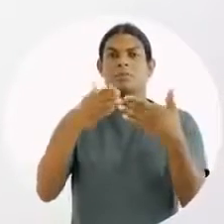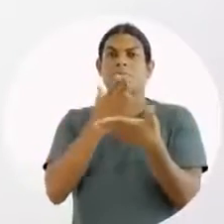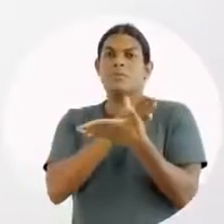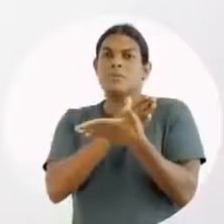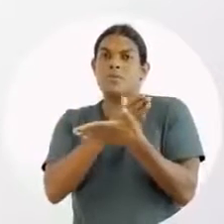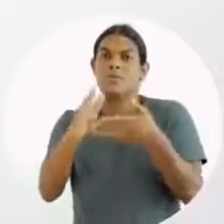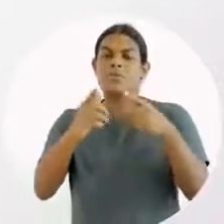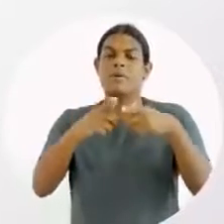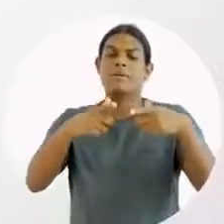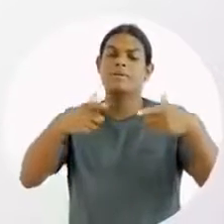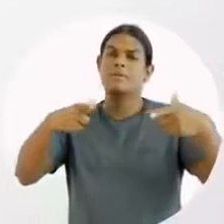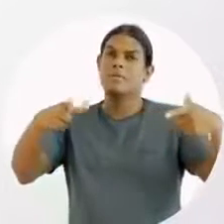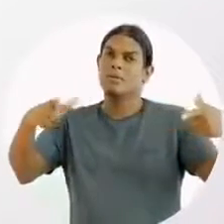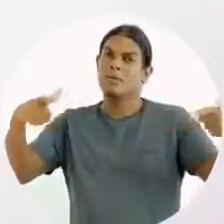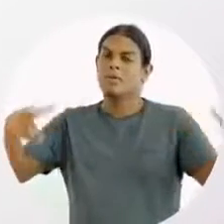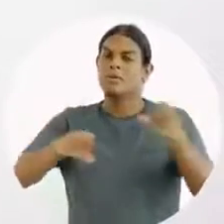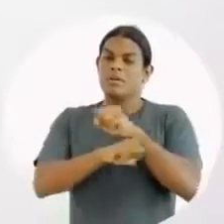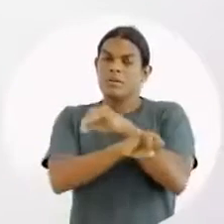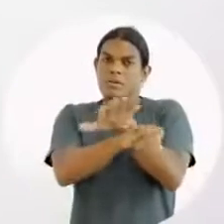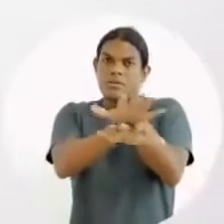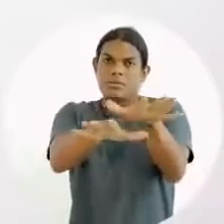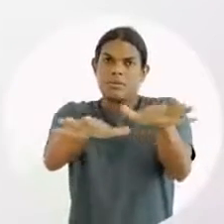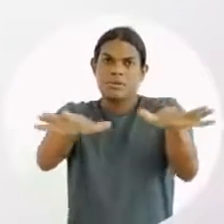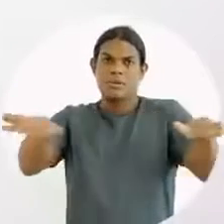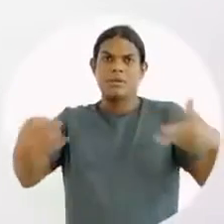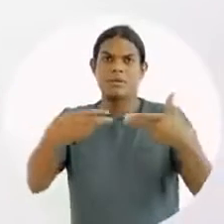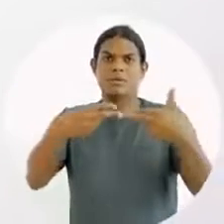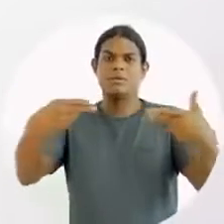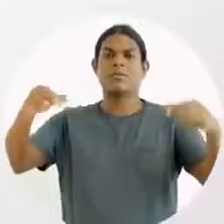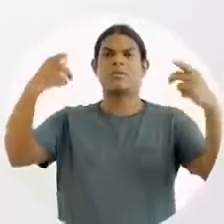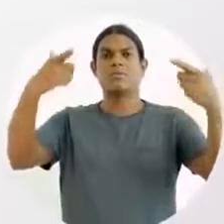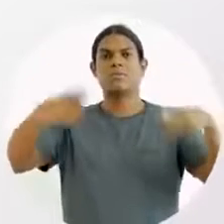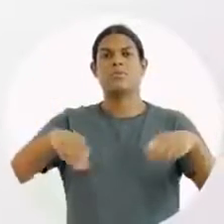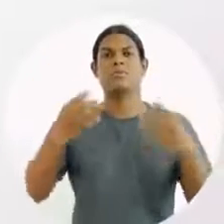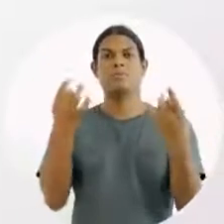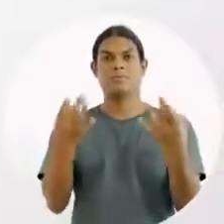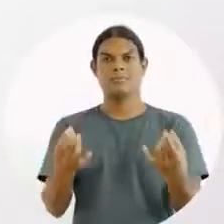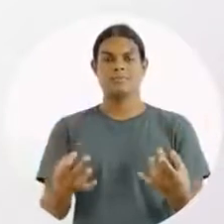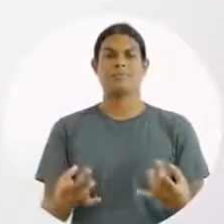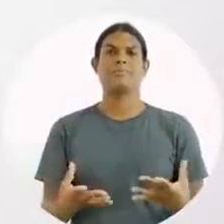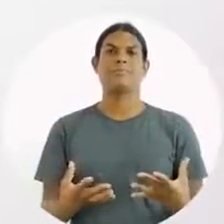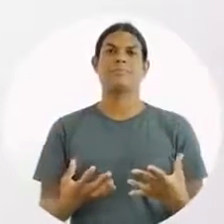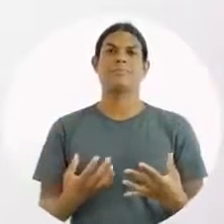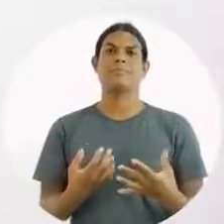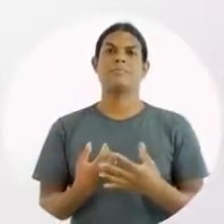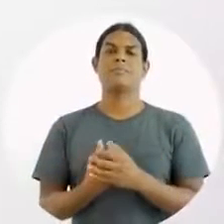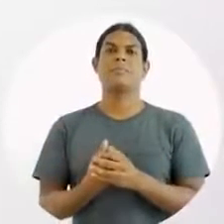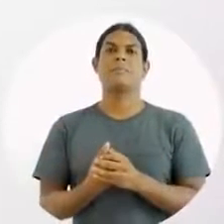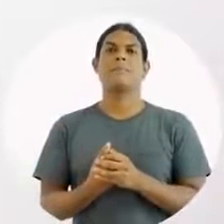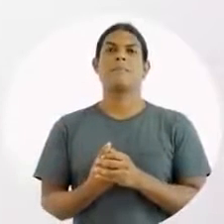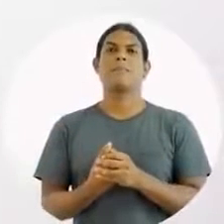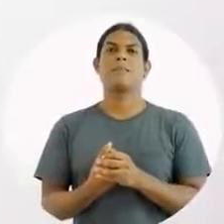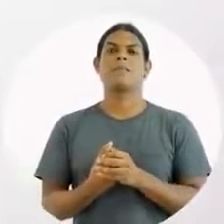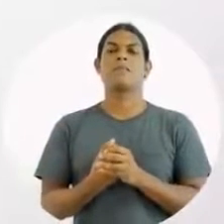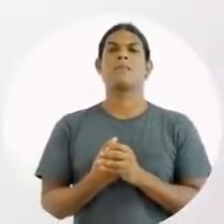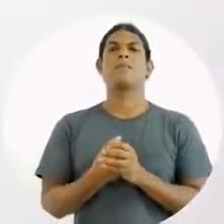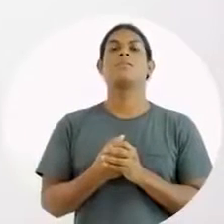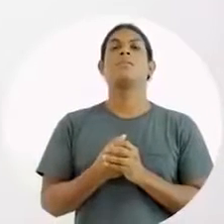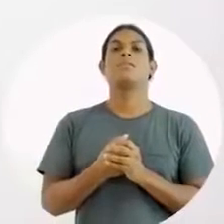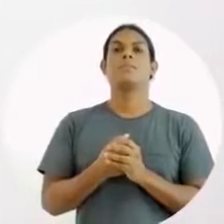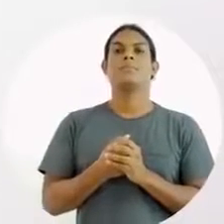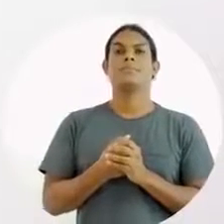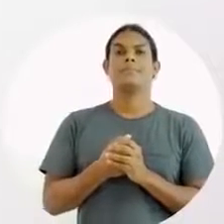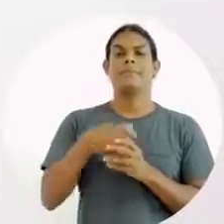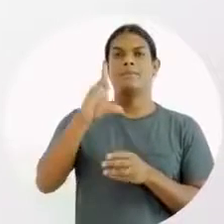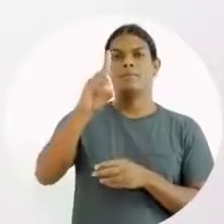importante para a economia, muito importante para as organizações. E aí vamos resgatar o conceito de departamento da primeira